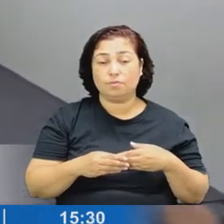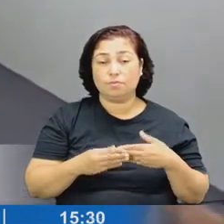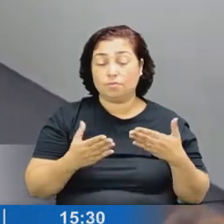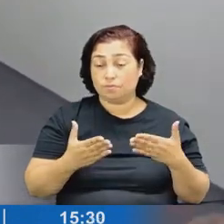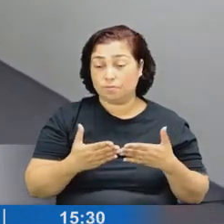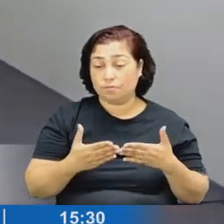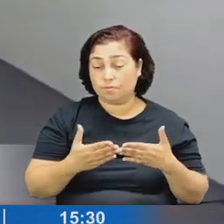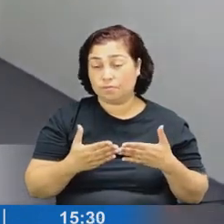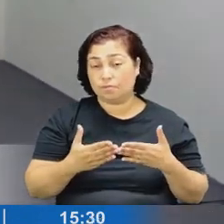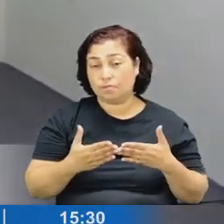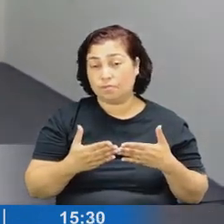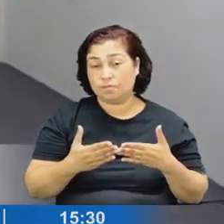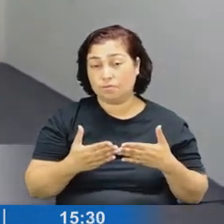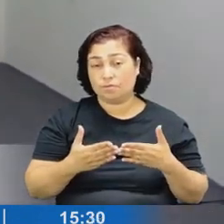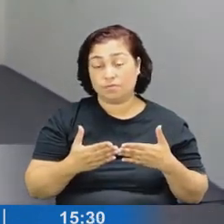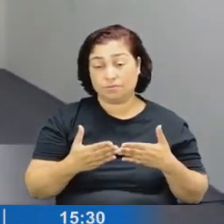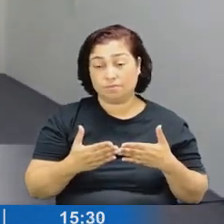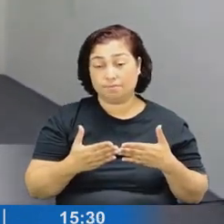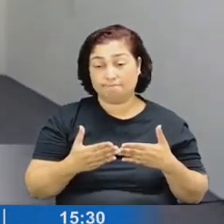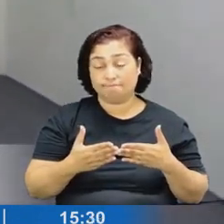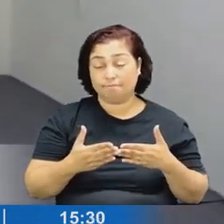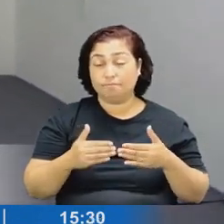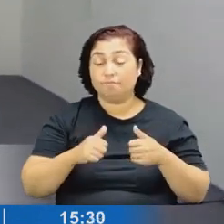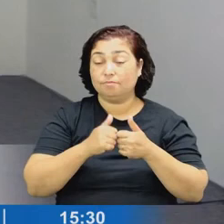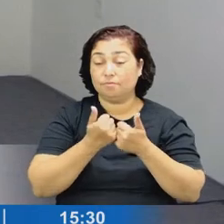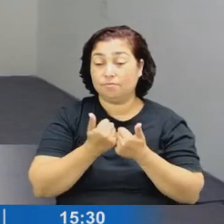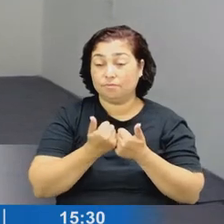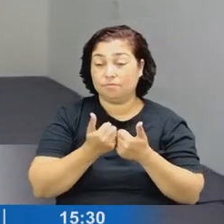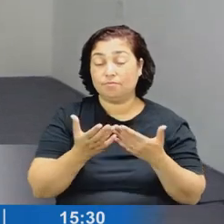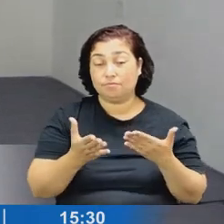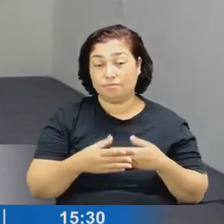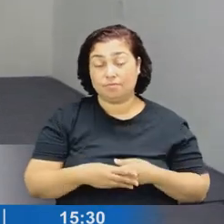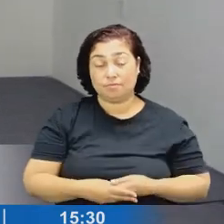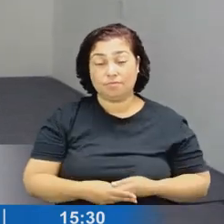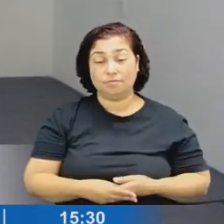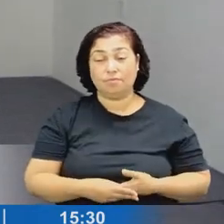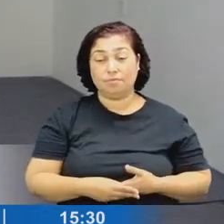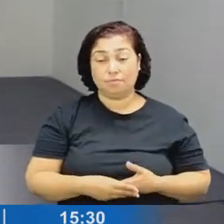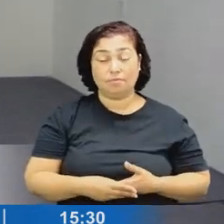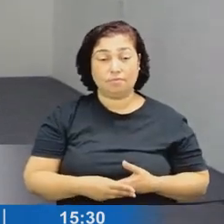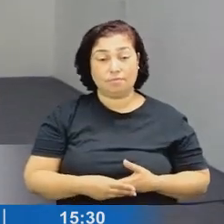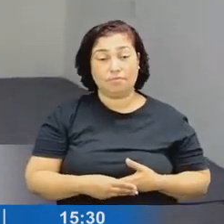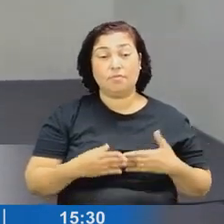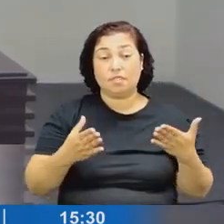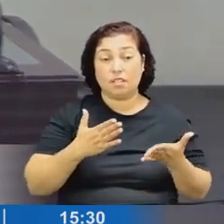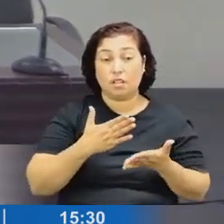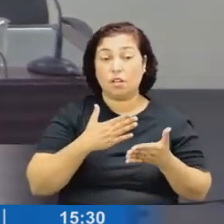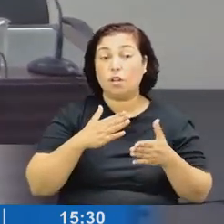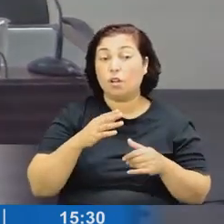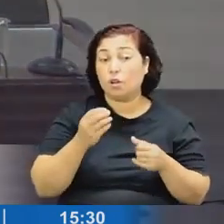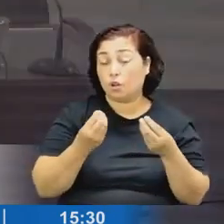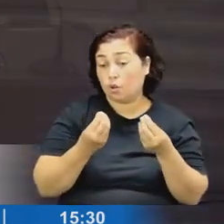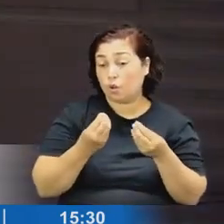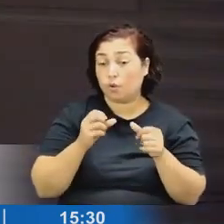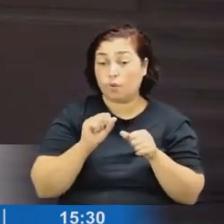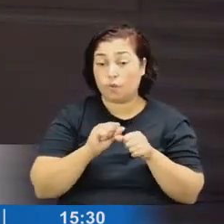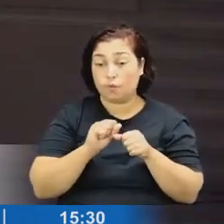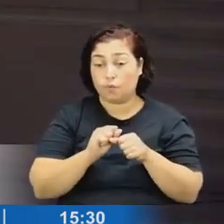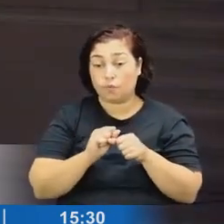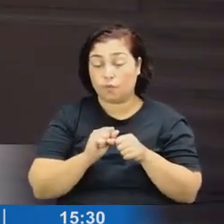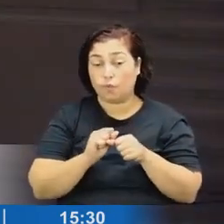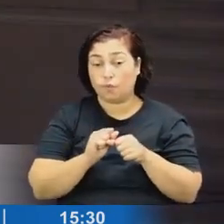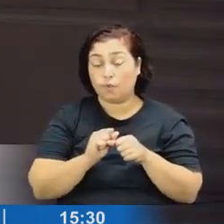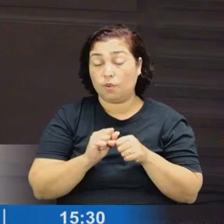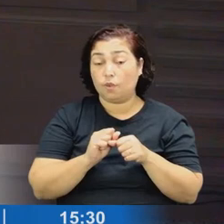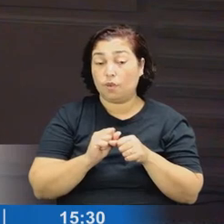Eu estendi a coxa ontem jogando bola Achei que tinha 20 anos ainda ó aí como é que você vai fazer aqui se vou pegar